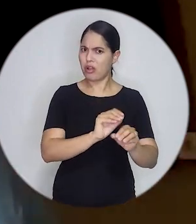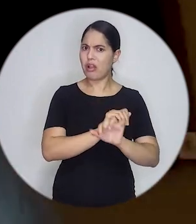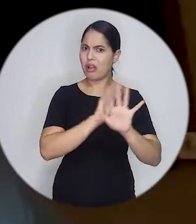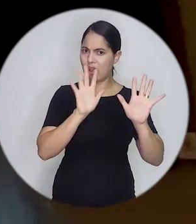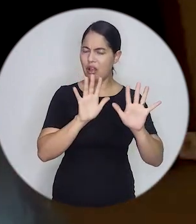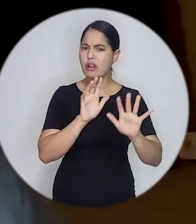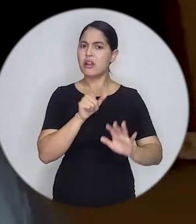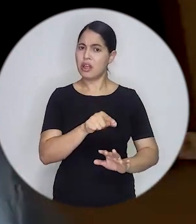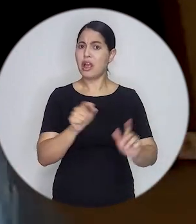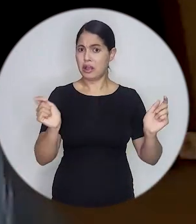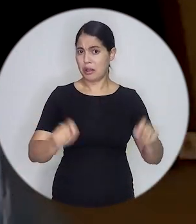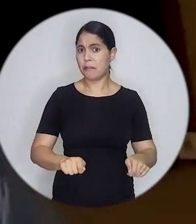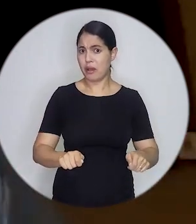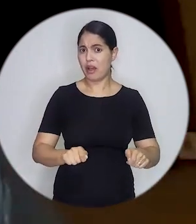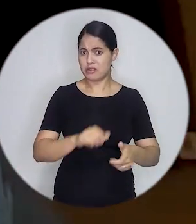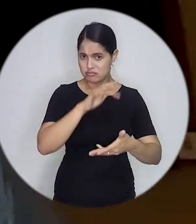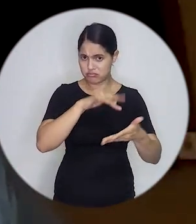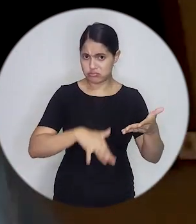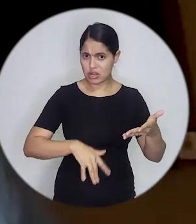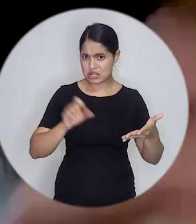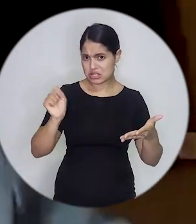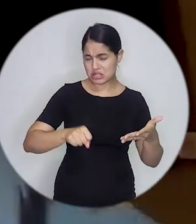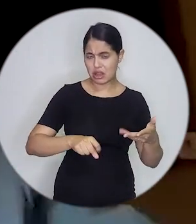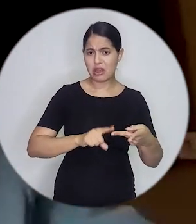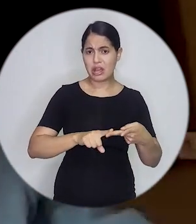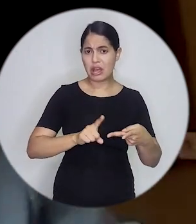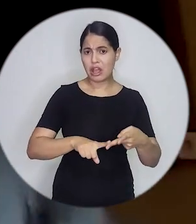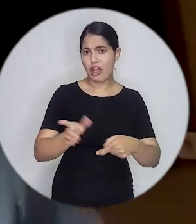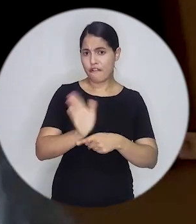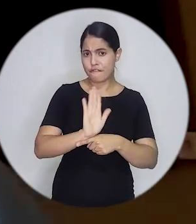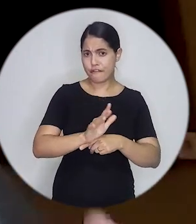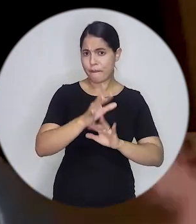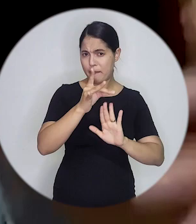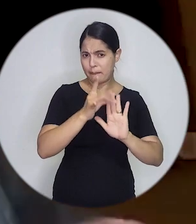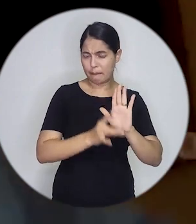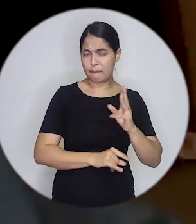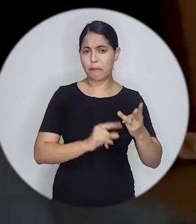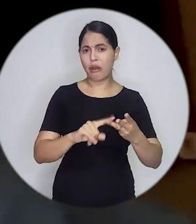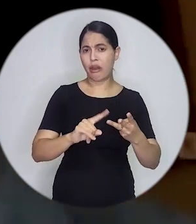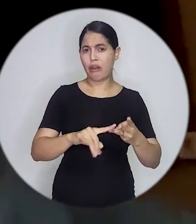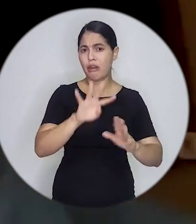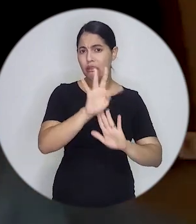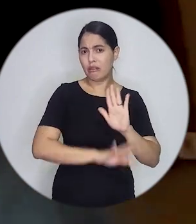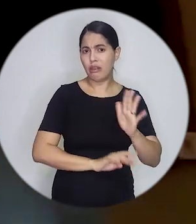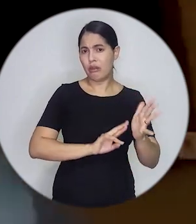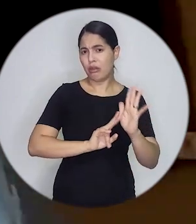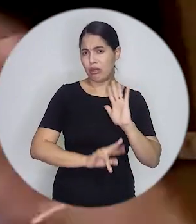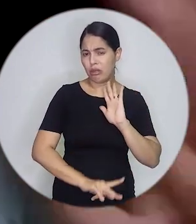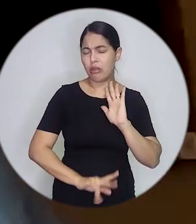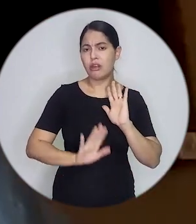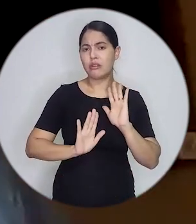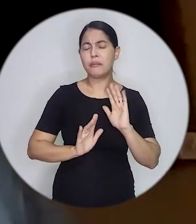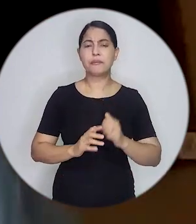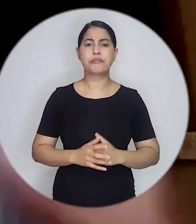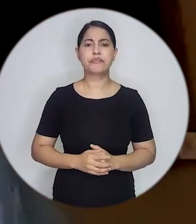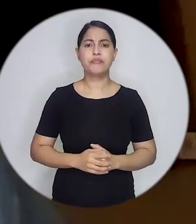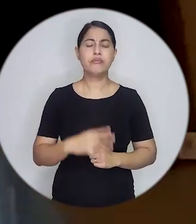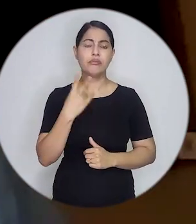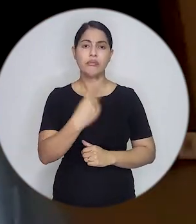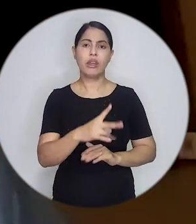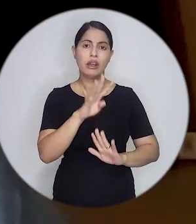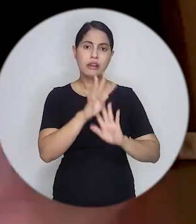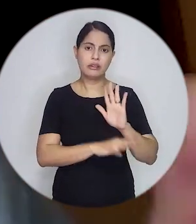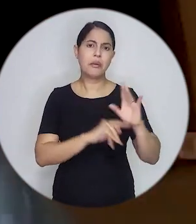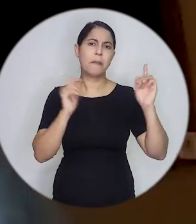respostas coerentes. Ele é capaz de fazer petições? Sim. Ele é capaz de escrever roteiros de filmes, ele é capaz de escrever textos, ele é capaz